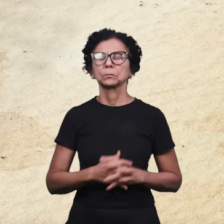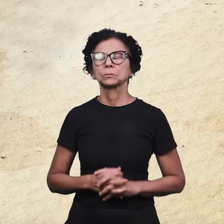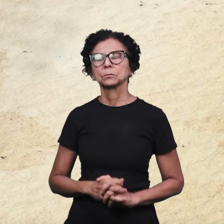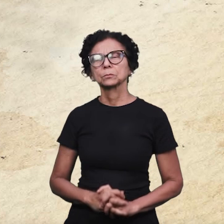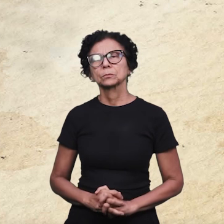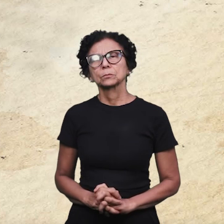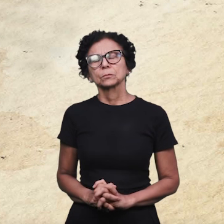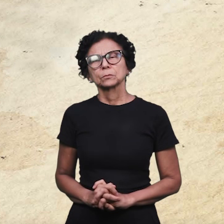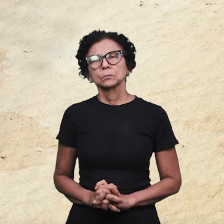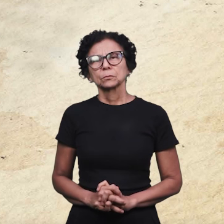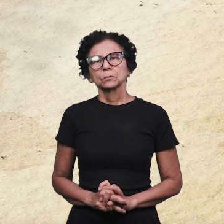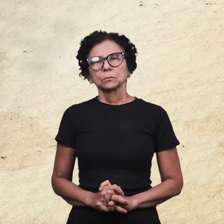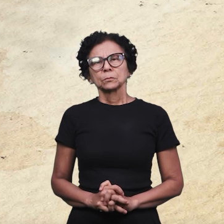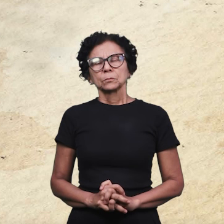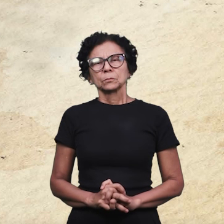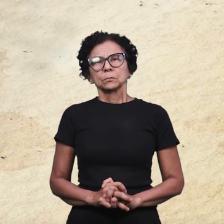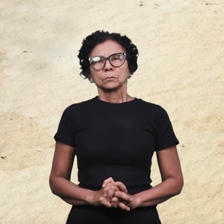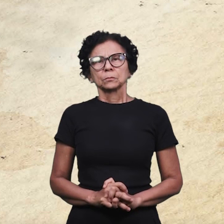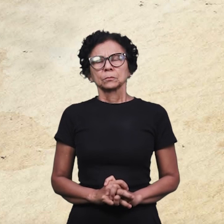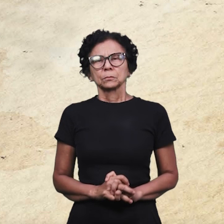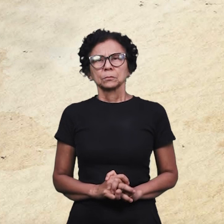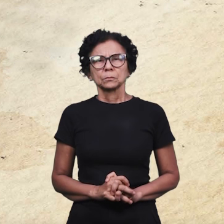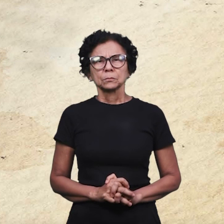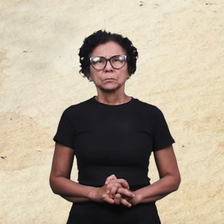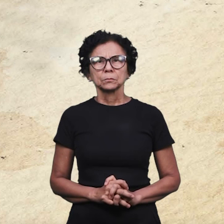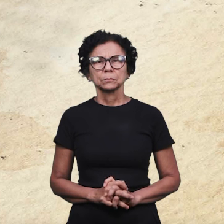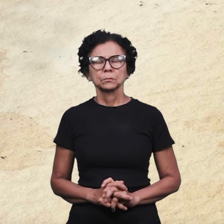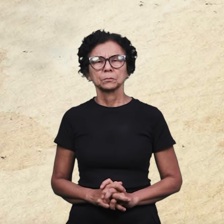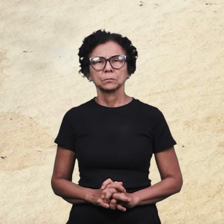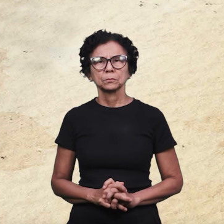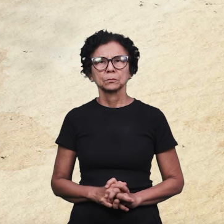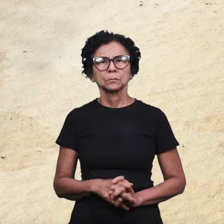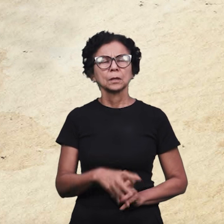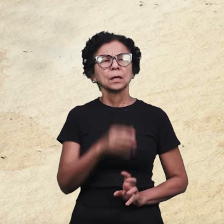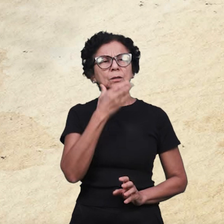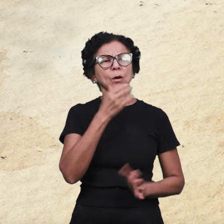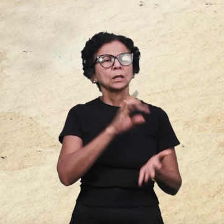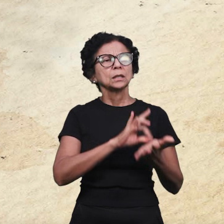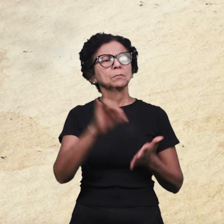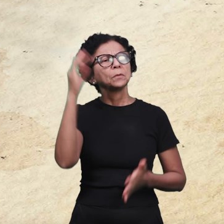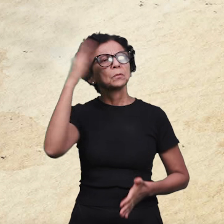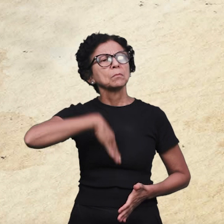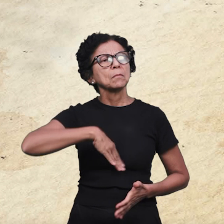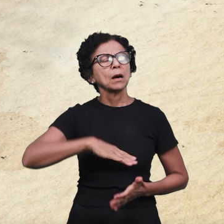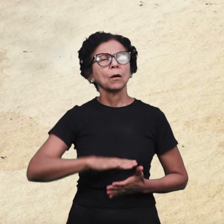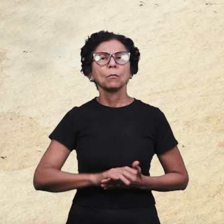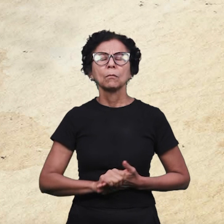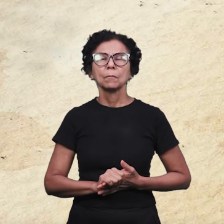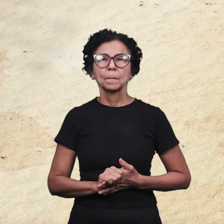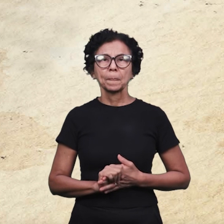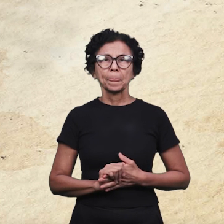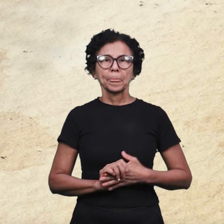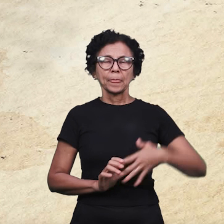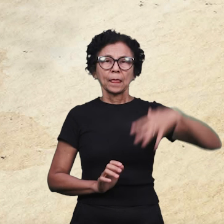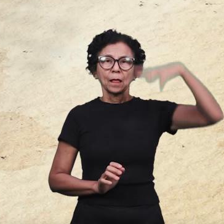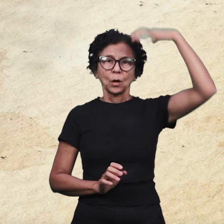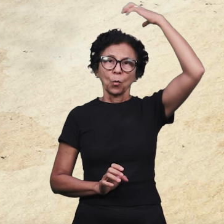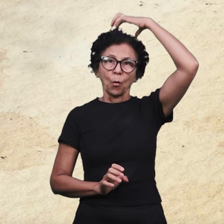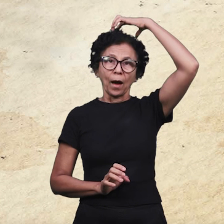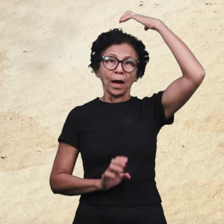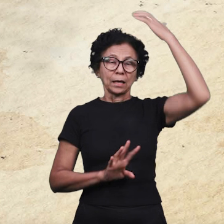ele fala assim: o homem e opressor, o inimigo é este mau Amã. E a palavra fala que o rei se levantou